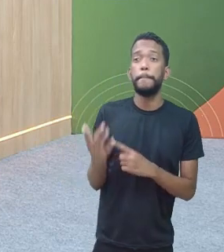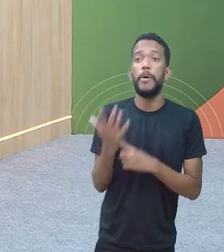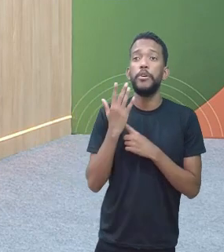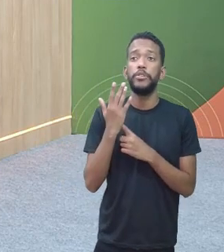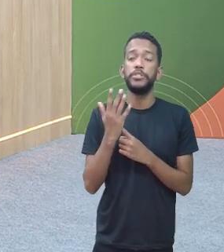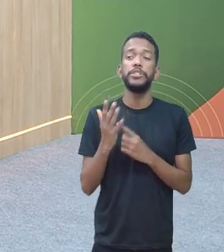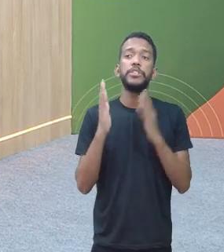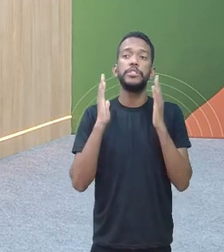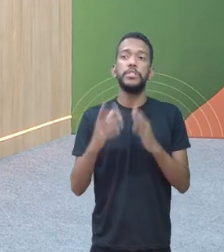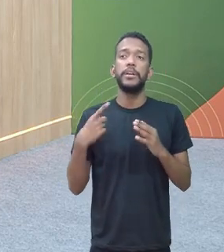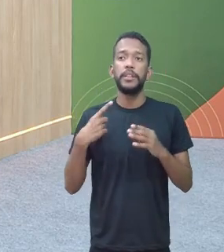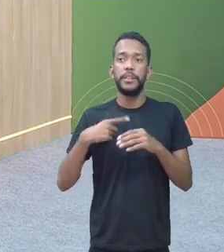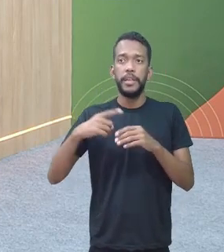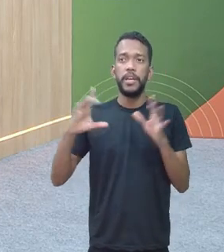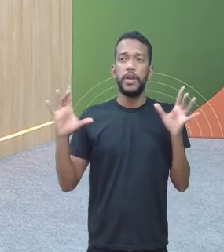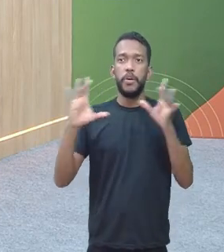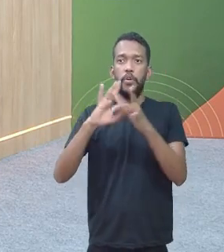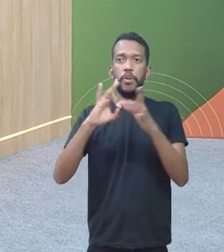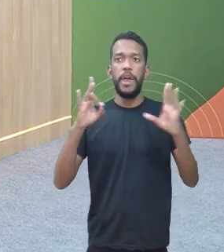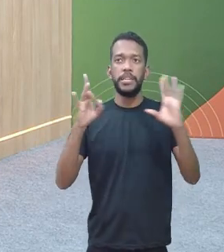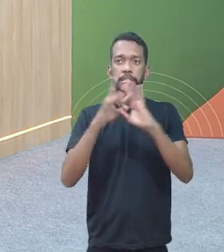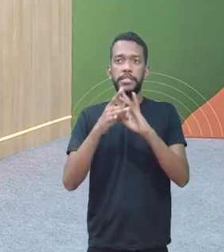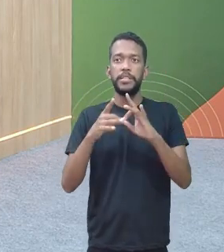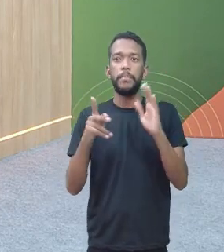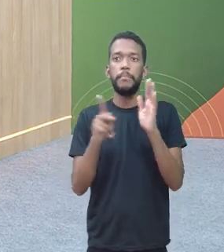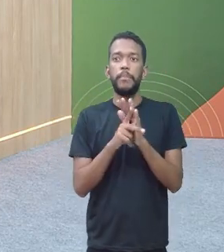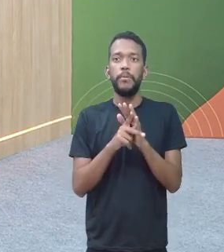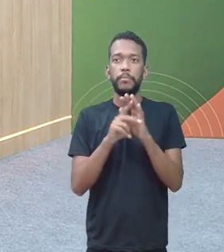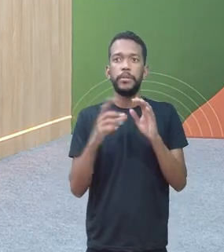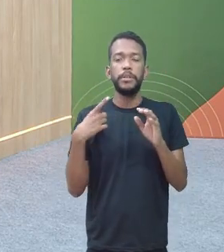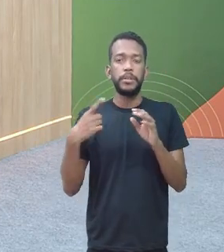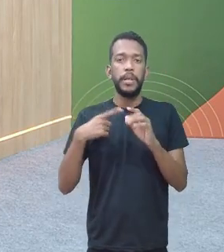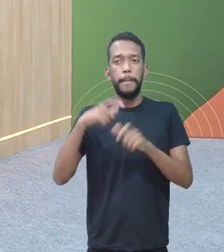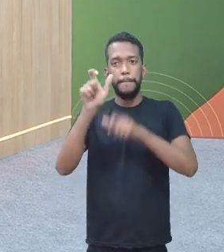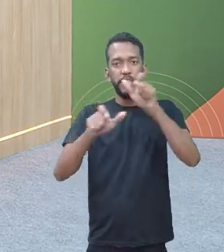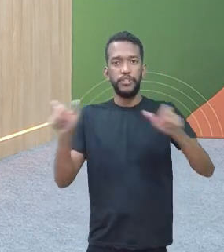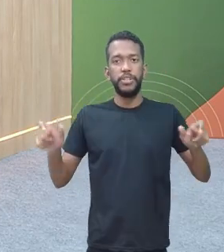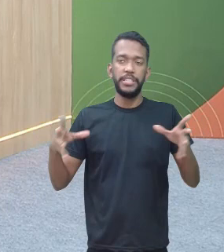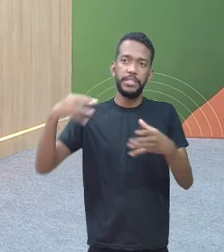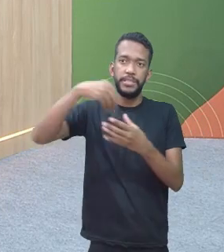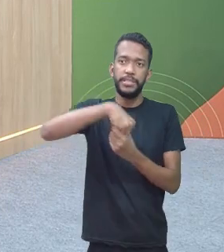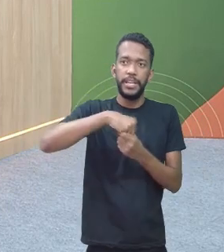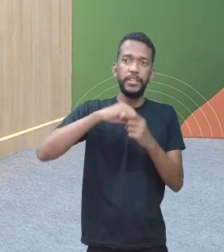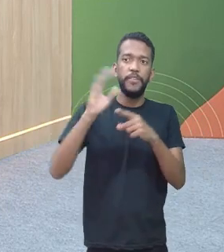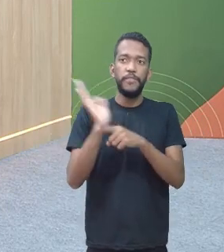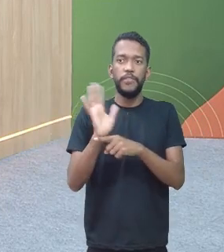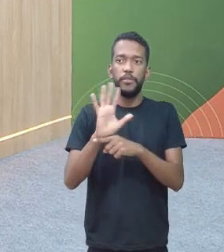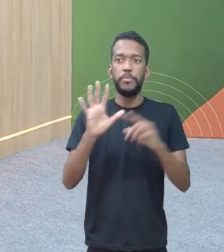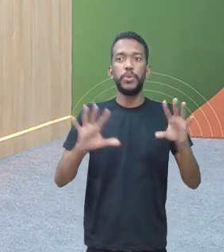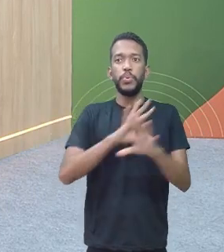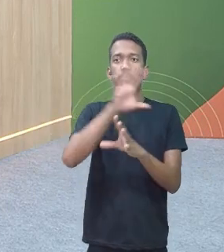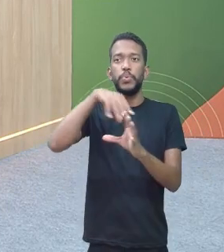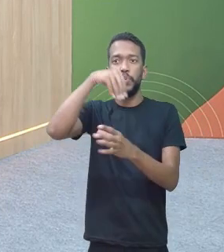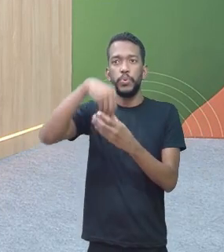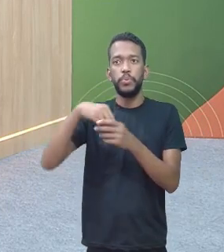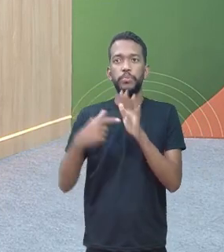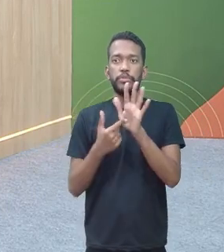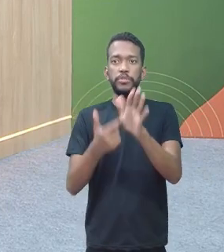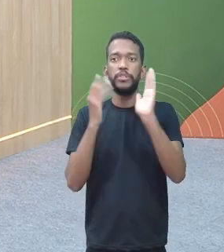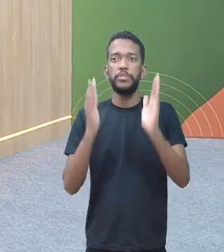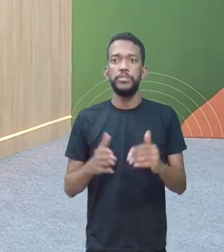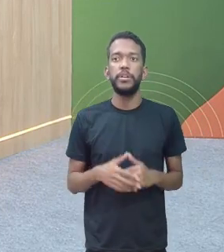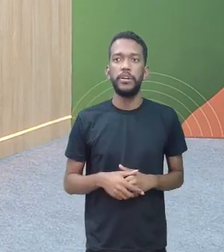linha temporal, a conexão, na verdade, de todos os personagens dentro daqueles filmes todos que eu mostrei anteriormente.